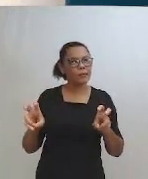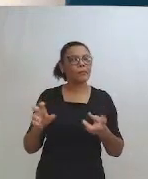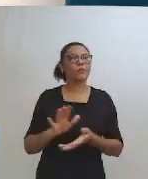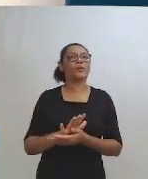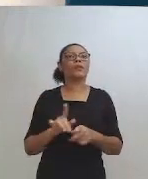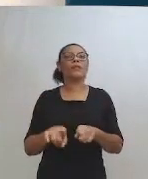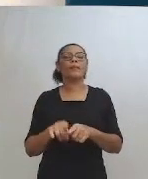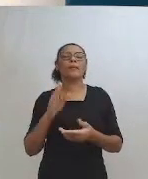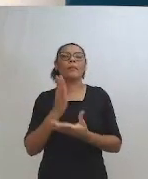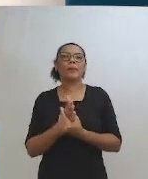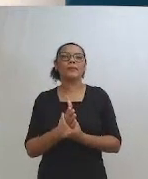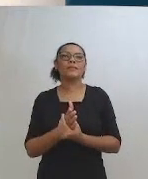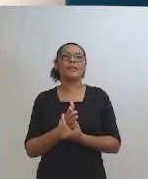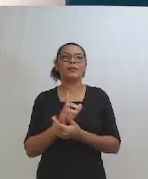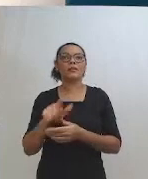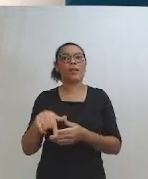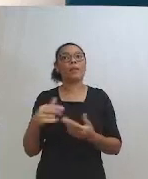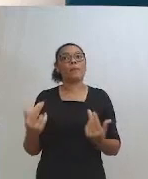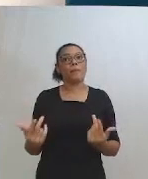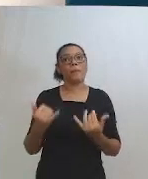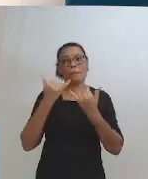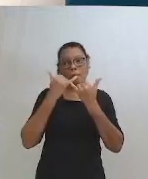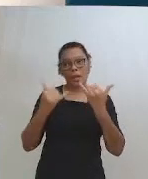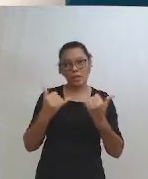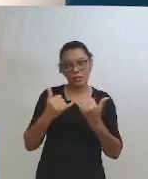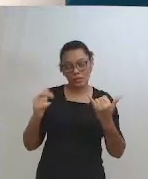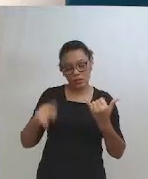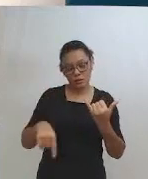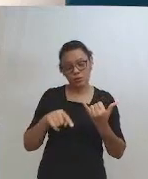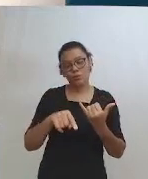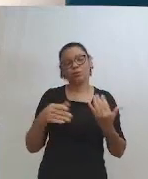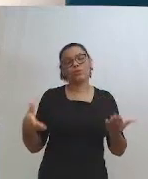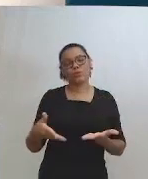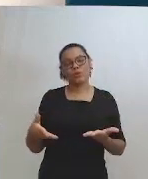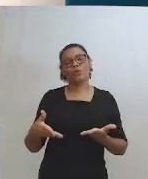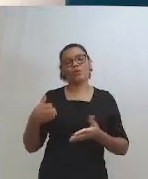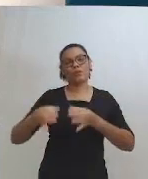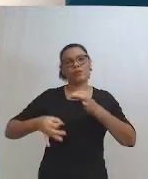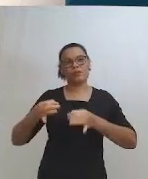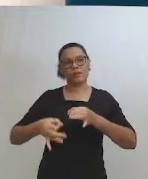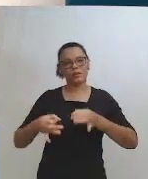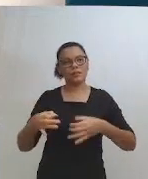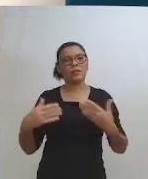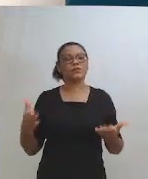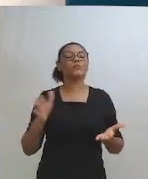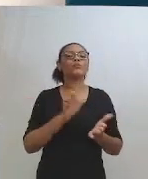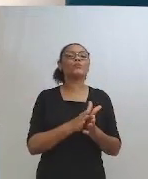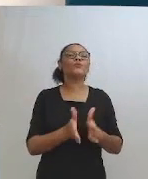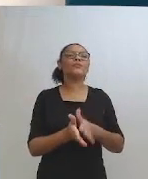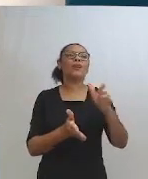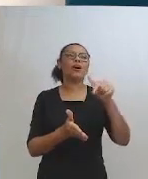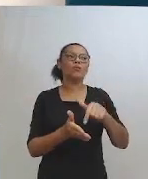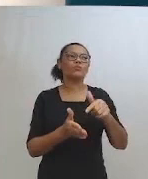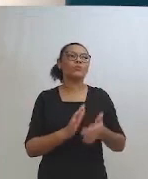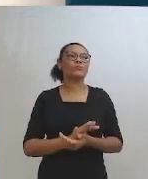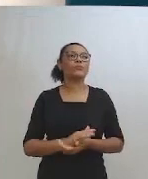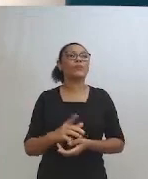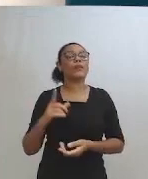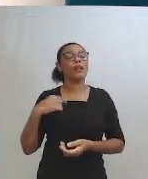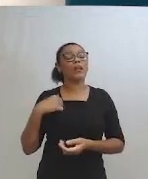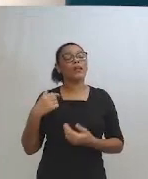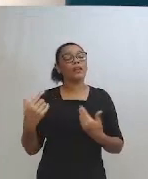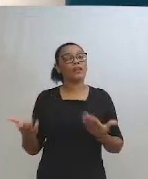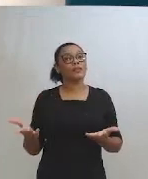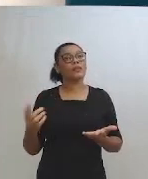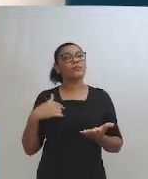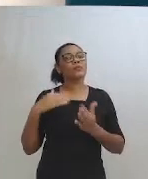bem similar ao que está sendo analisado nos autos desse processo. Então, nesses termos, excelências, o que nós pedimos aqui